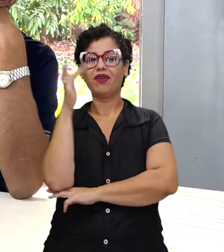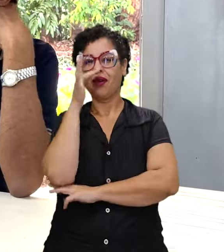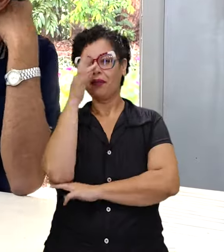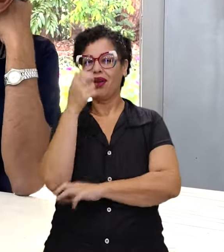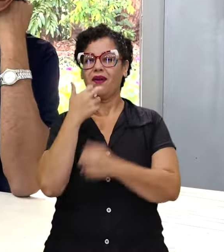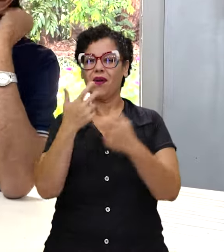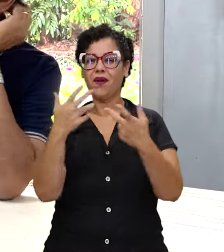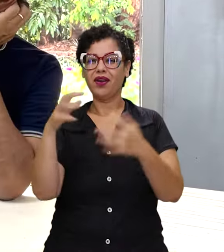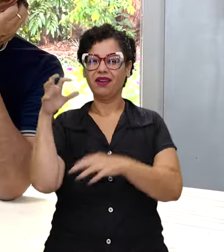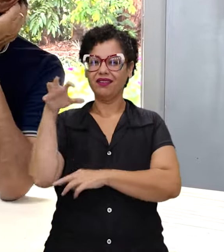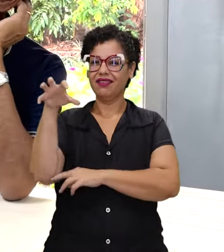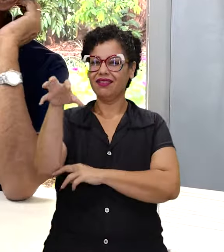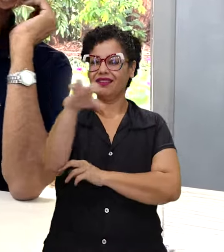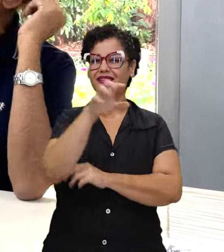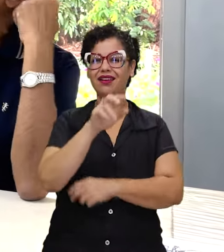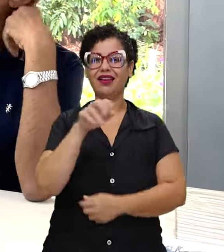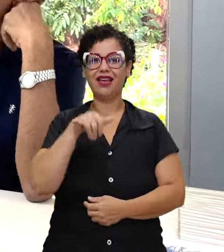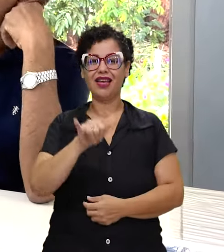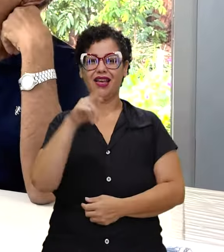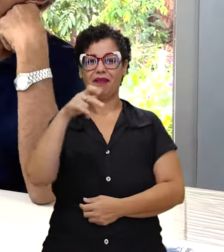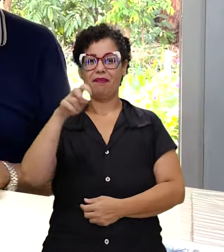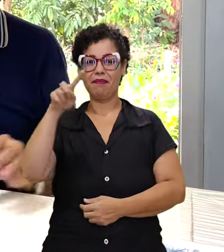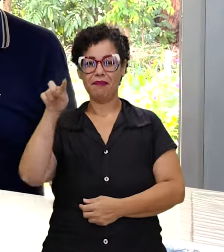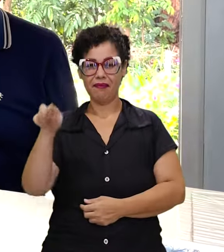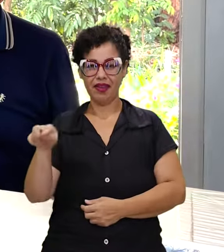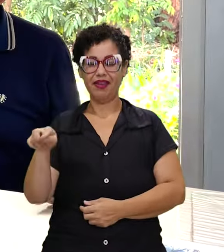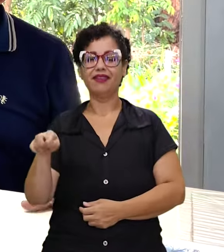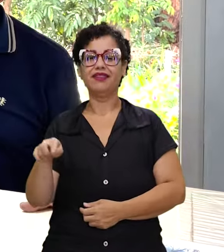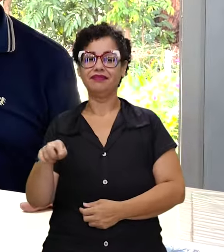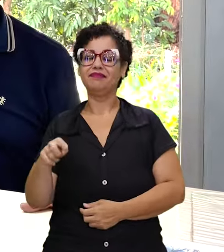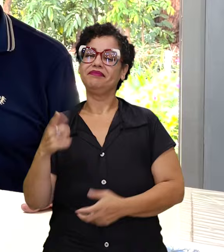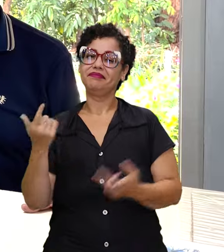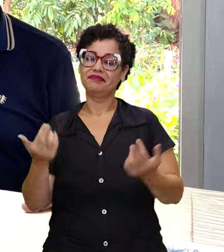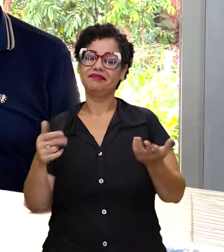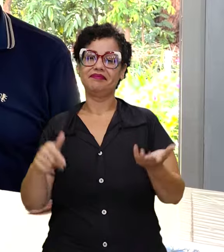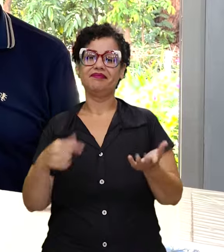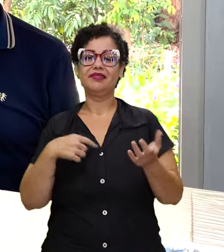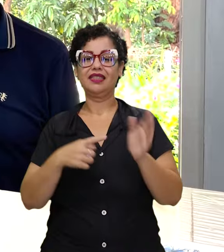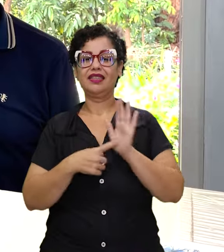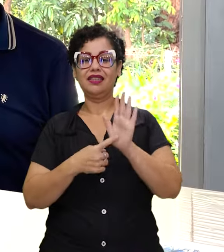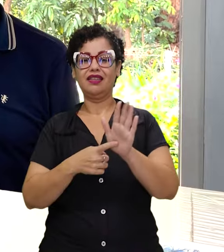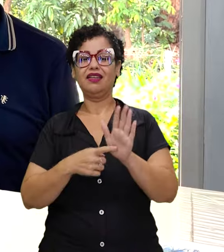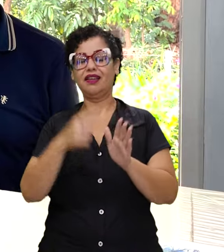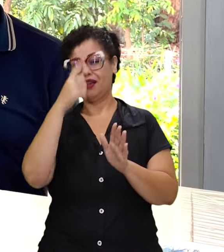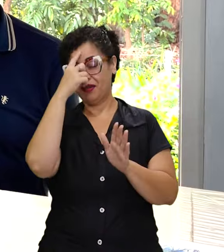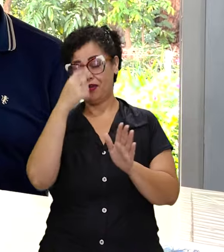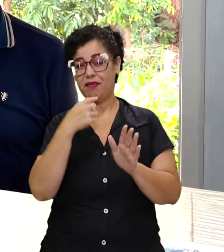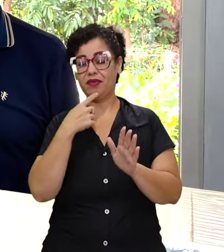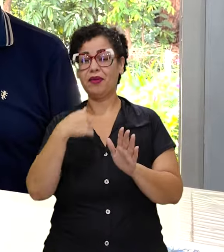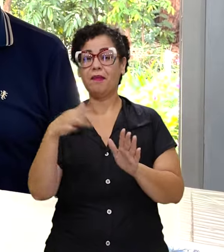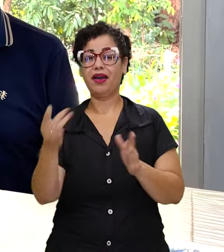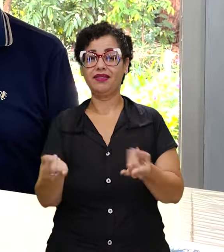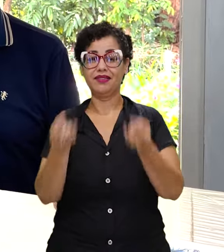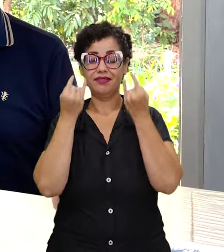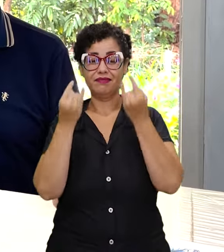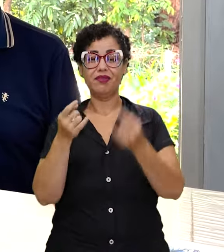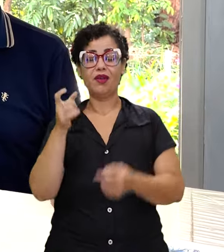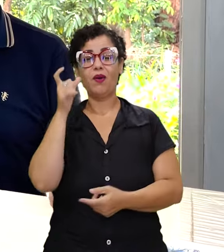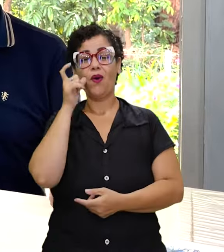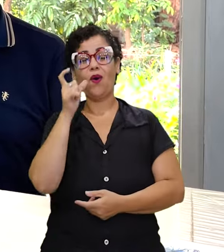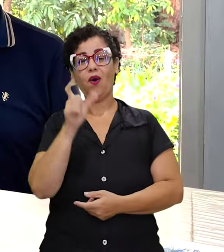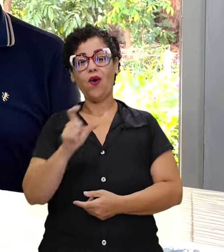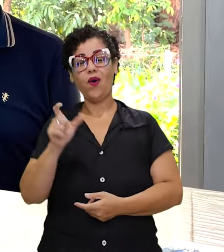do botânico, das flores, eu tenho aqui o ipê, que é um trabalho mais figurativo, com a